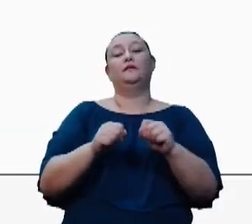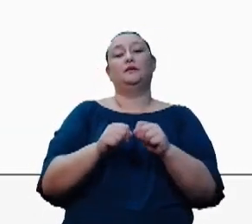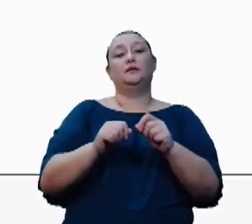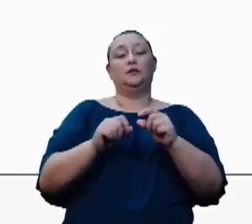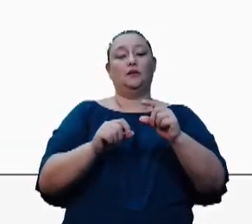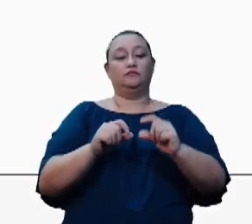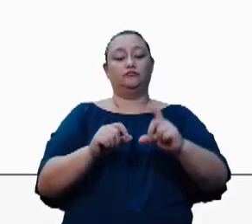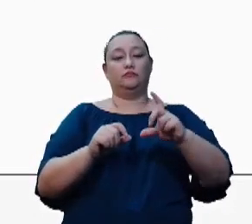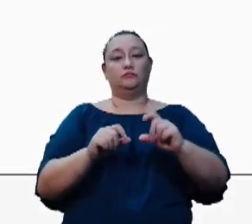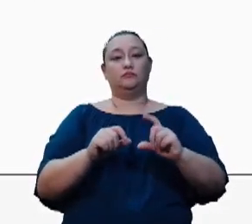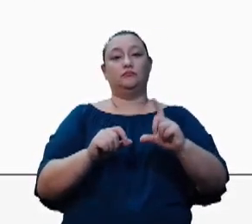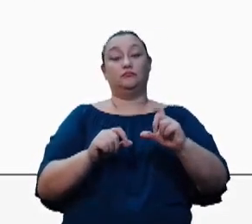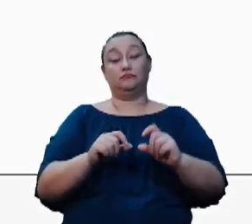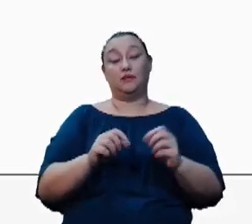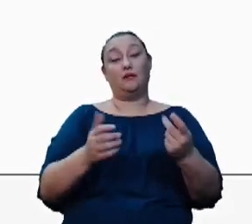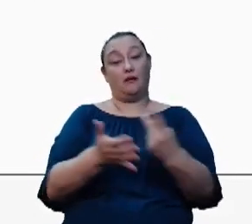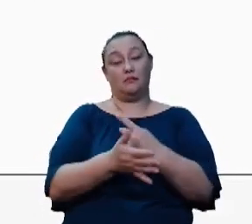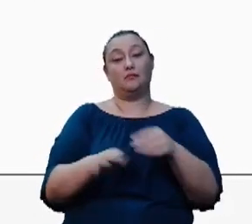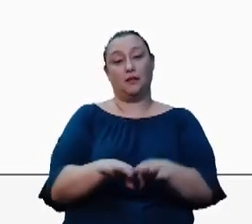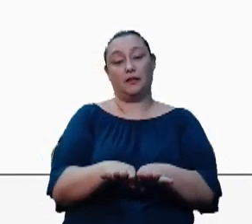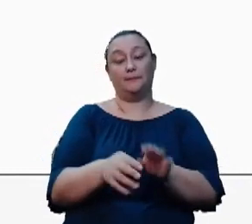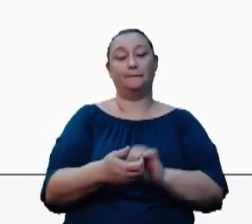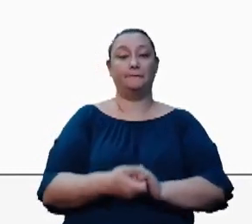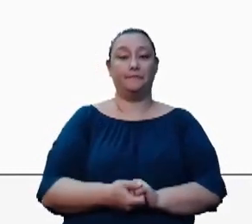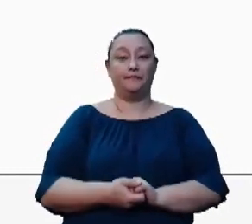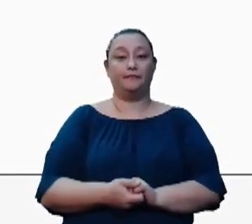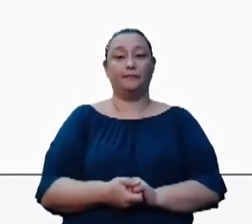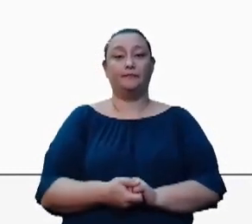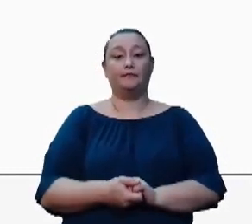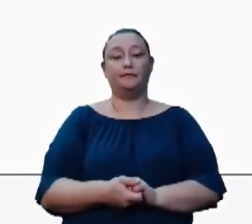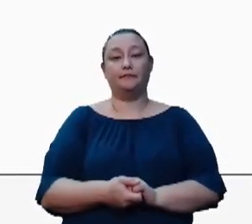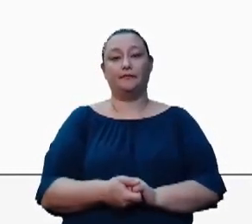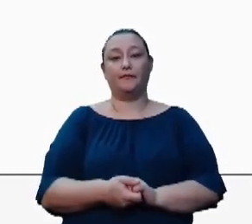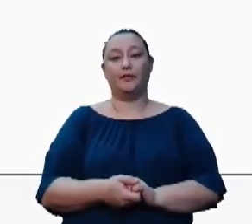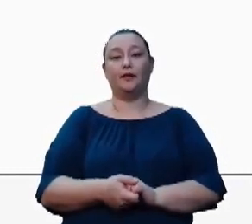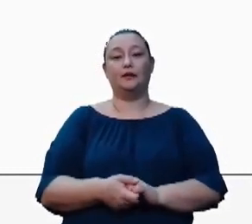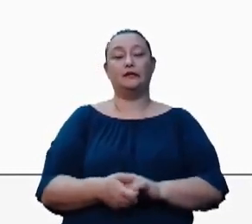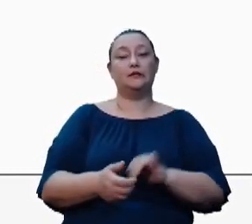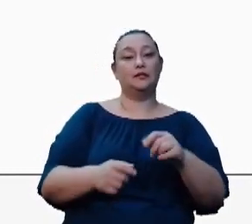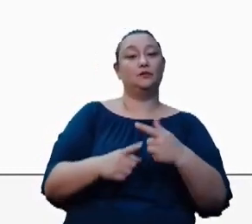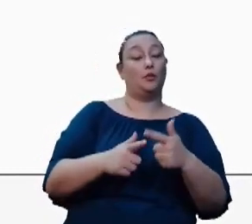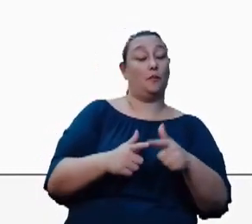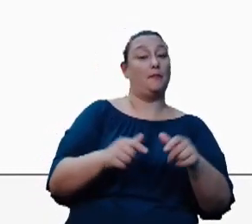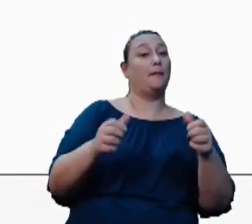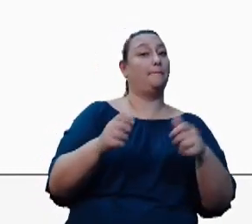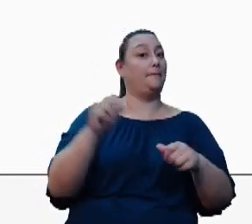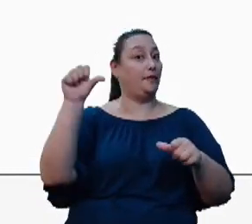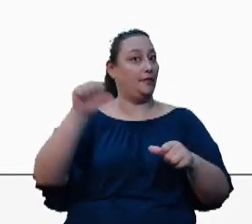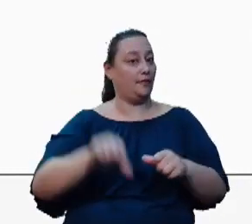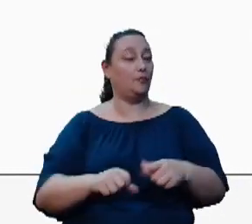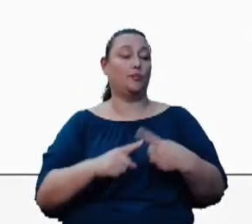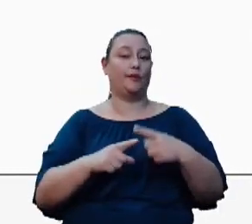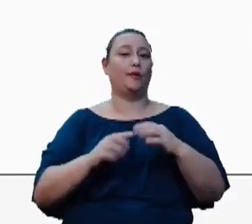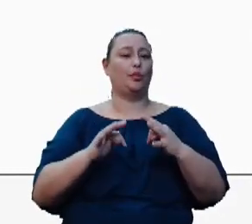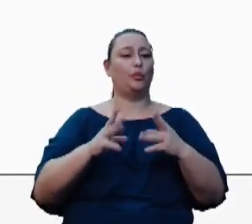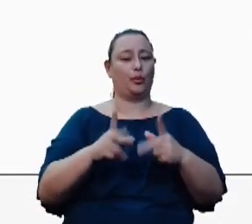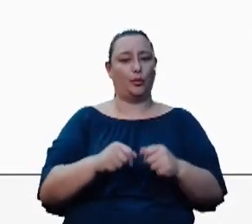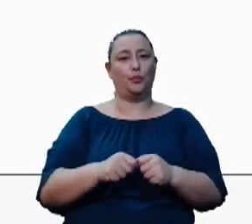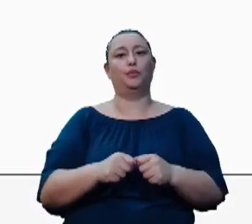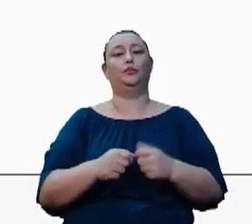concentrações erradas também. As possíveis complicações podem ser, como todo procedimento que envolve